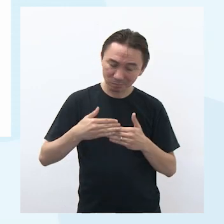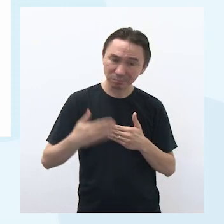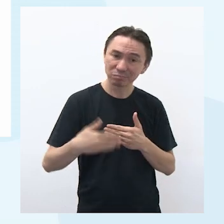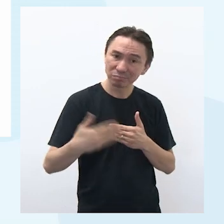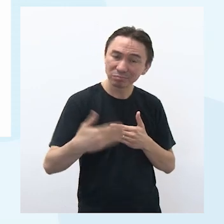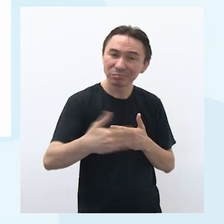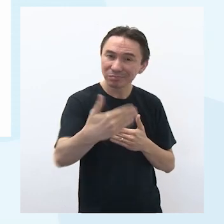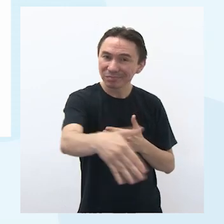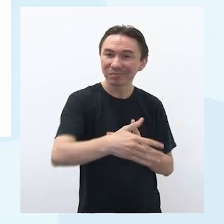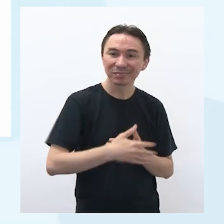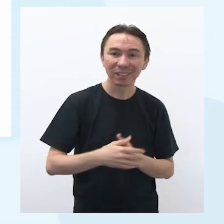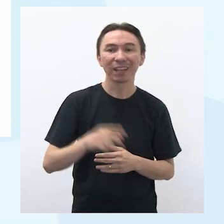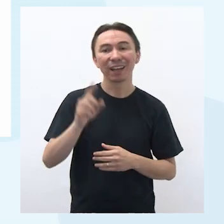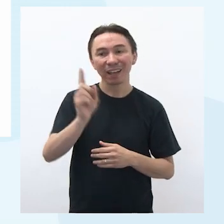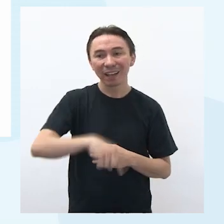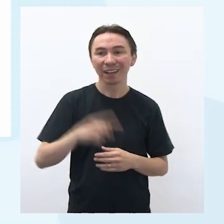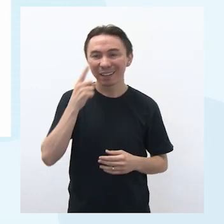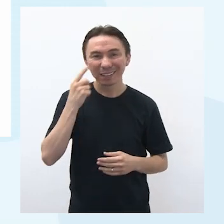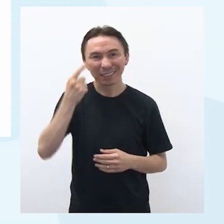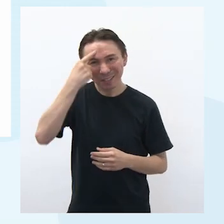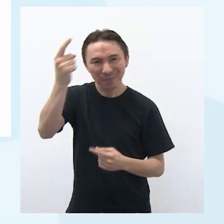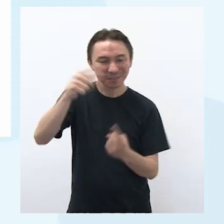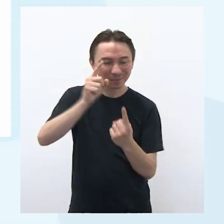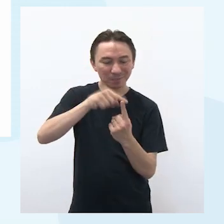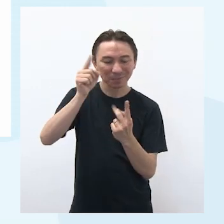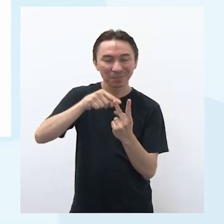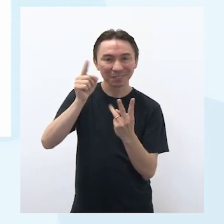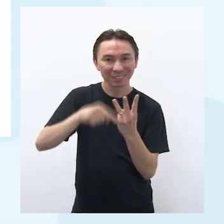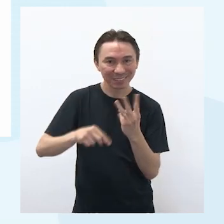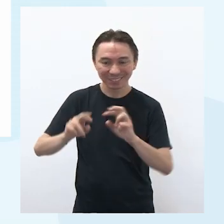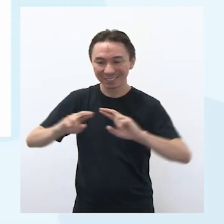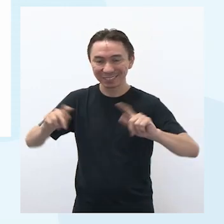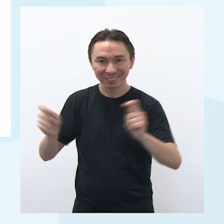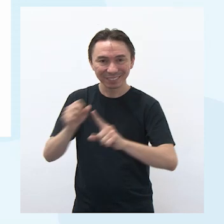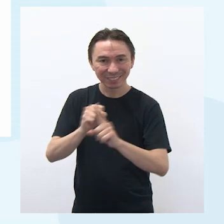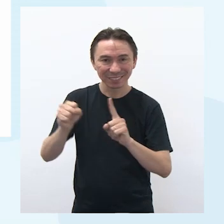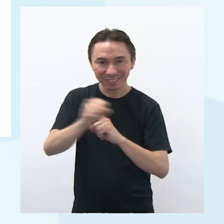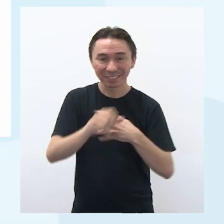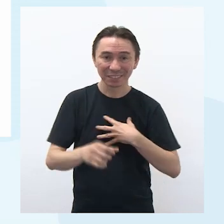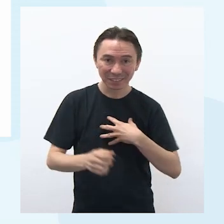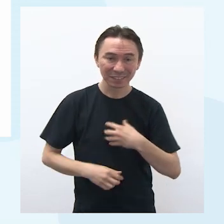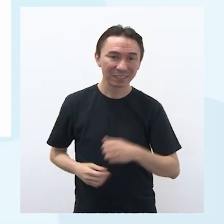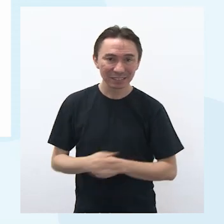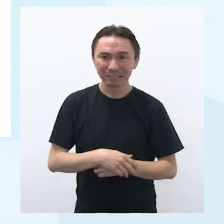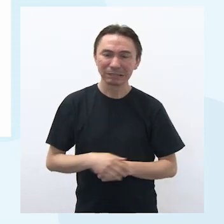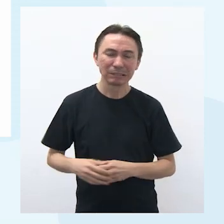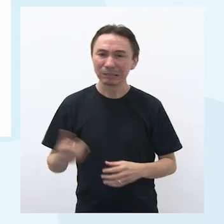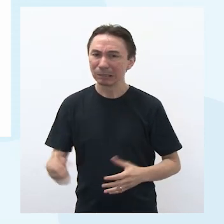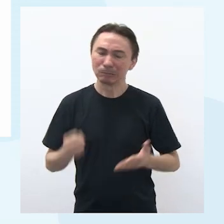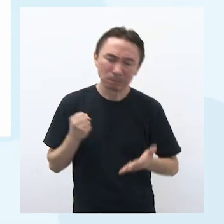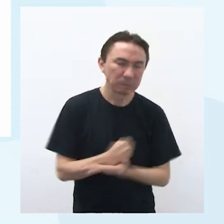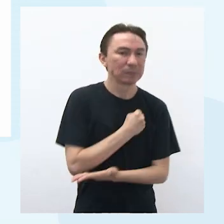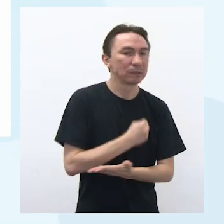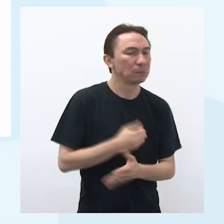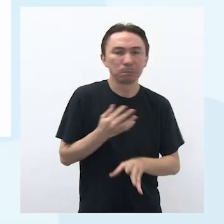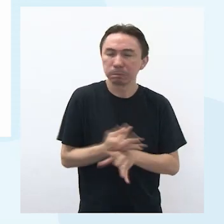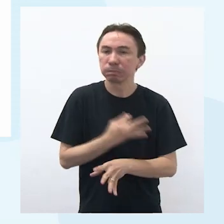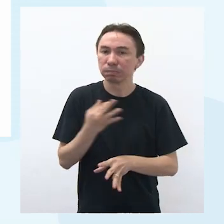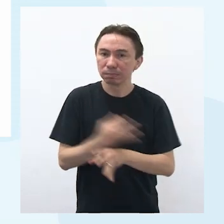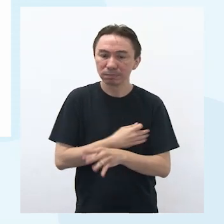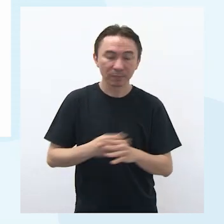no caso, são aquelas 3 que eu já destaquei inicialmente para vocês. Tolerância à frustração, foco